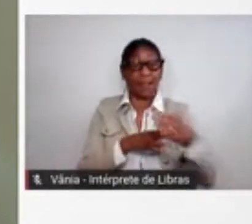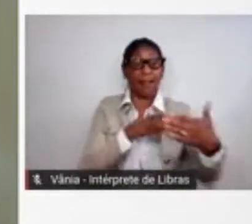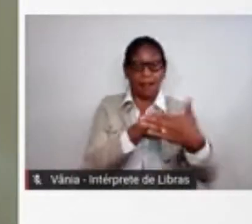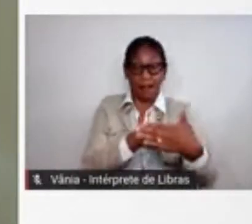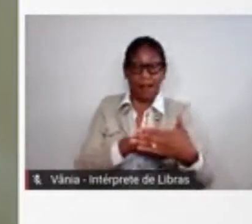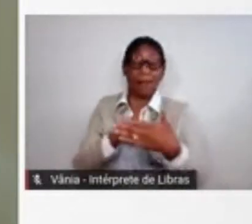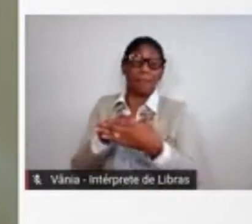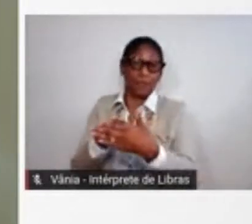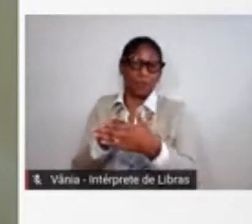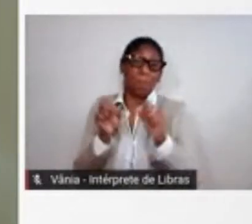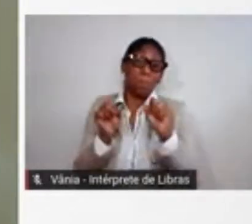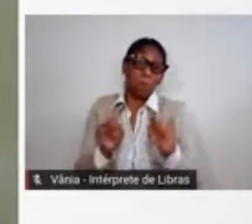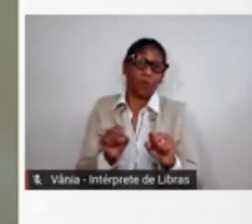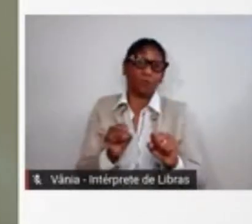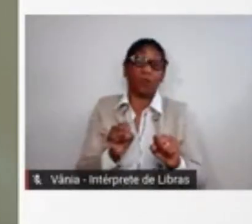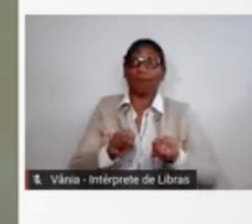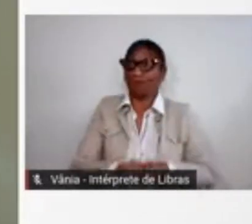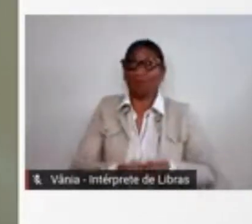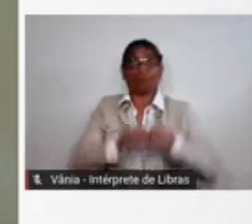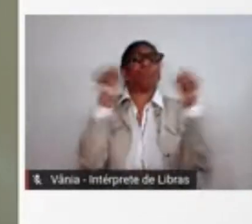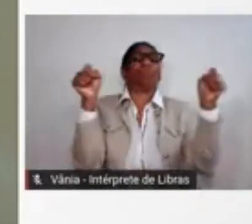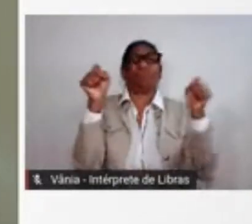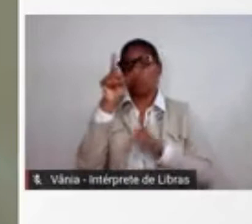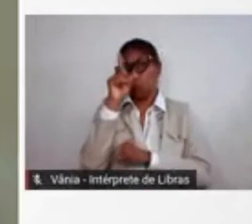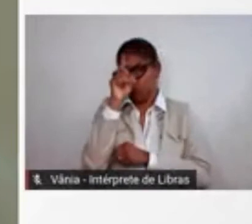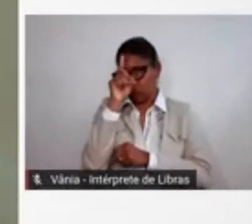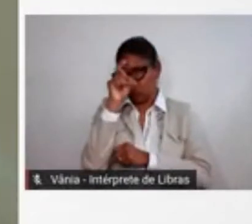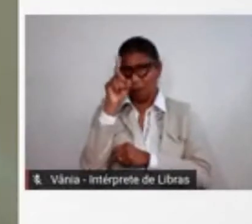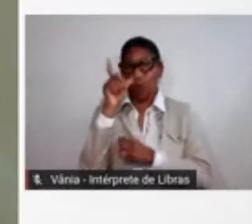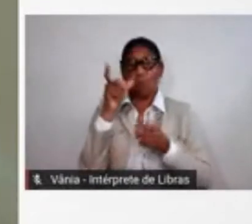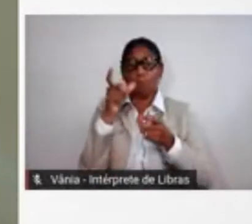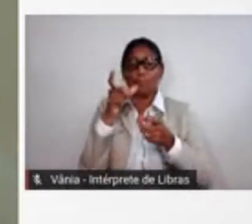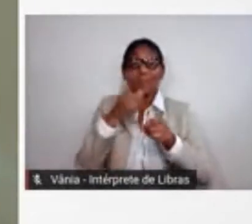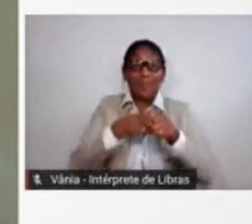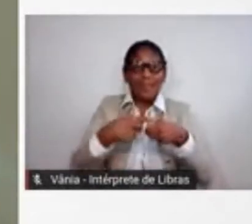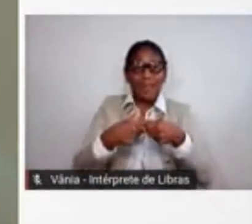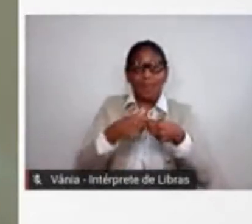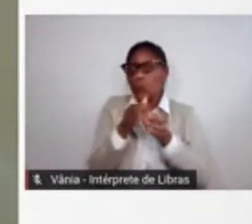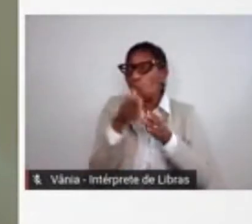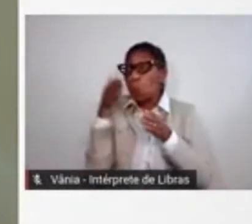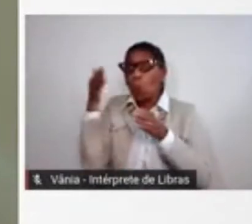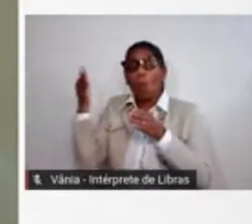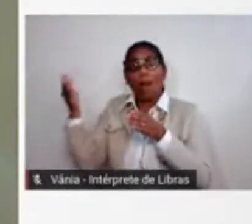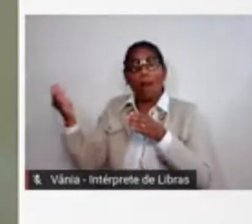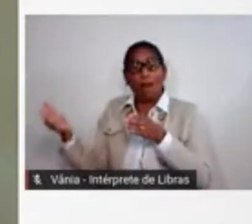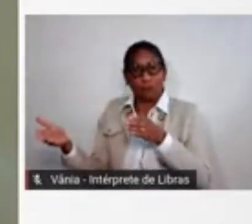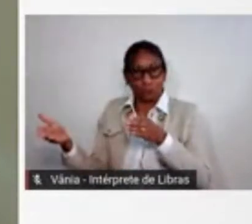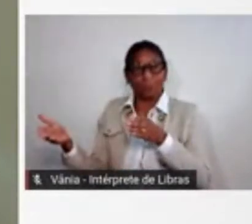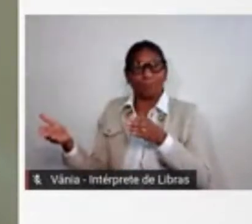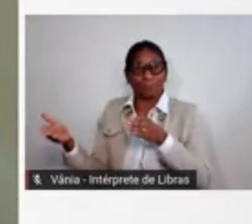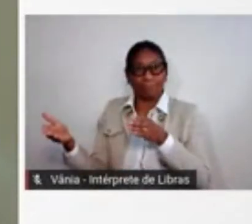acabar provocando um colapso no hospital do município vizinho que tivesse, mesmo que esse município vizinho